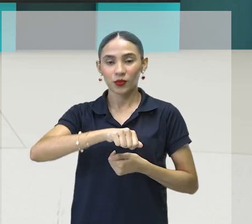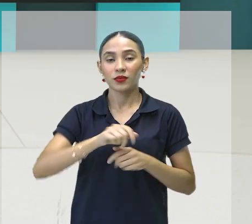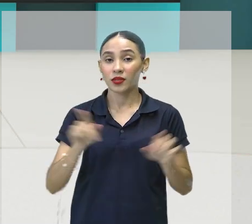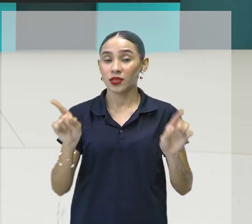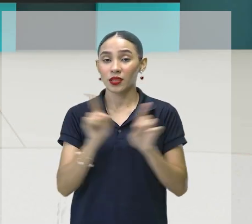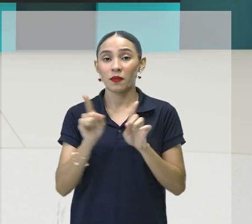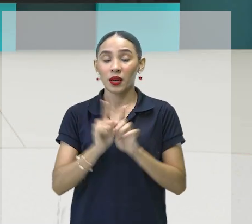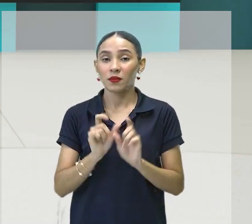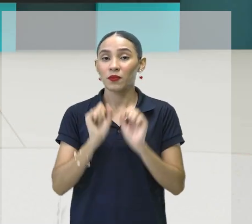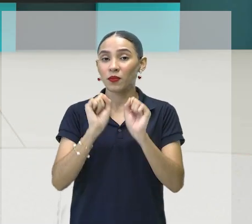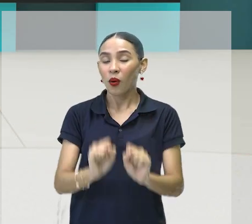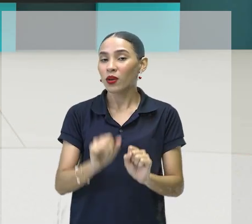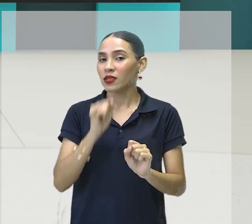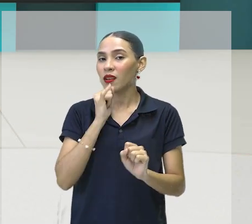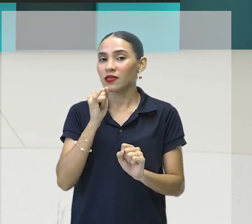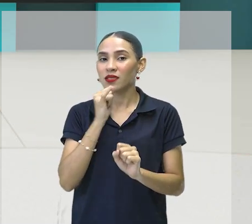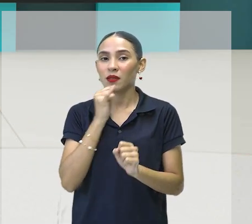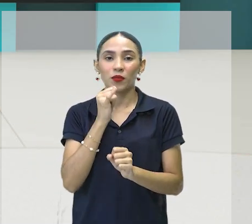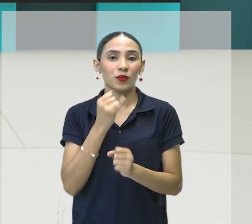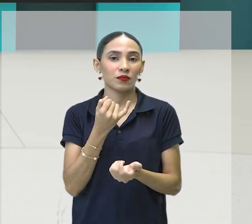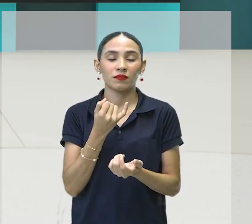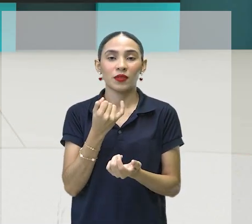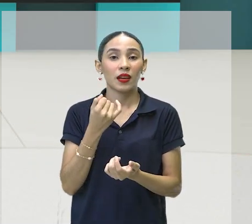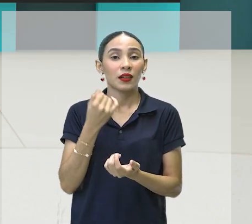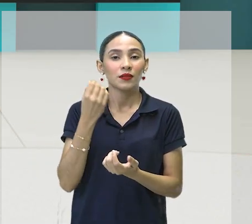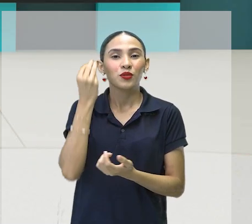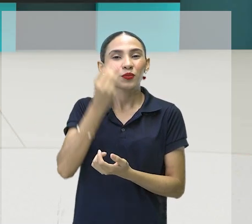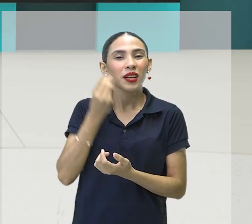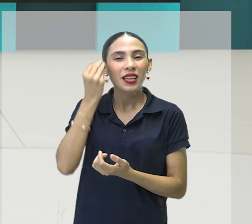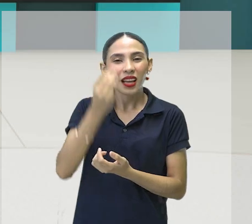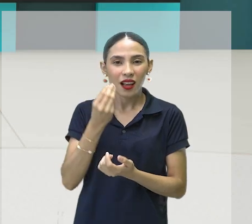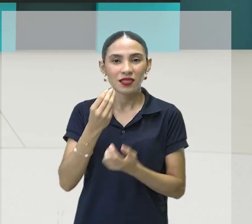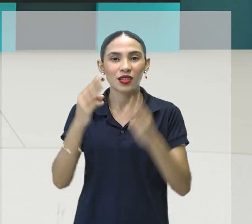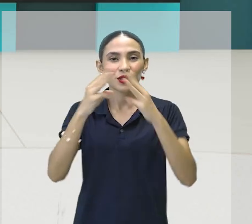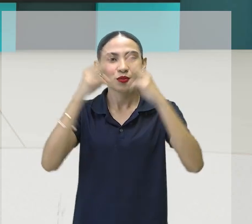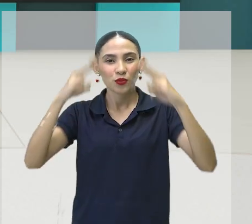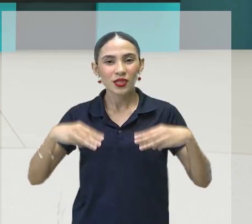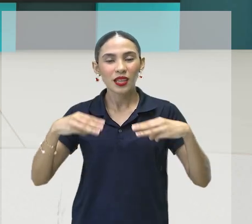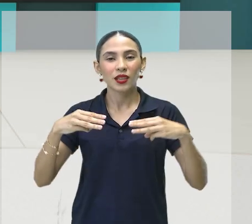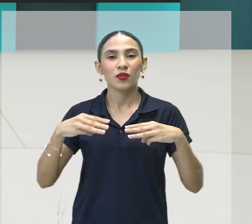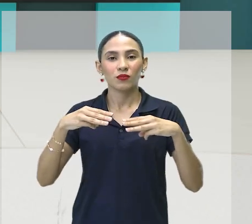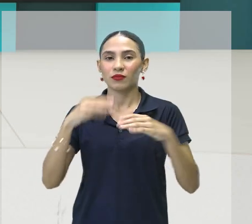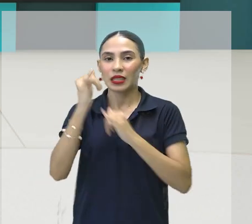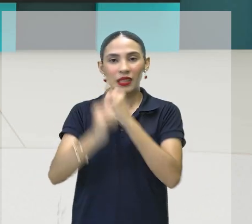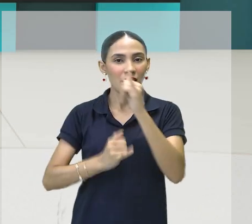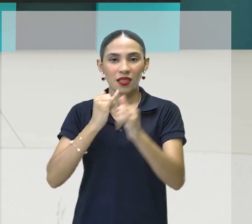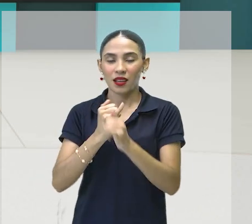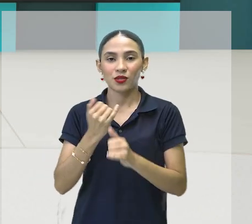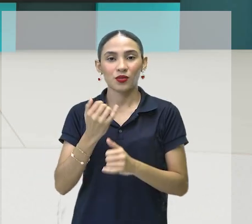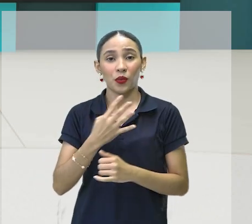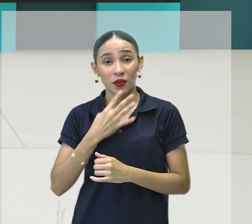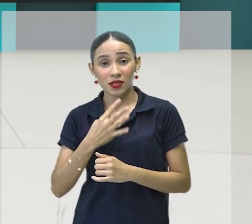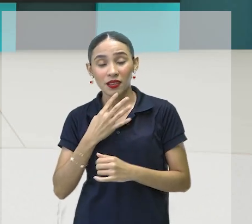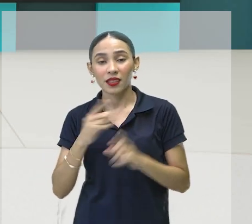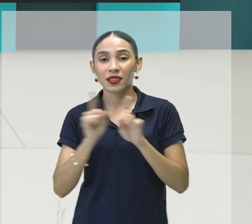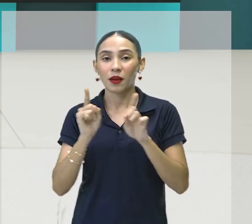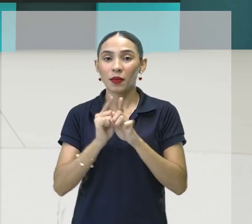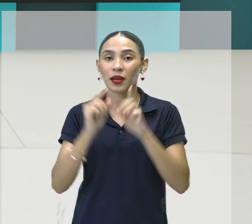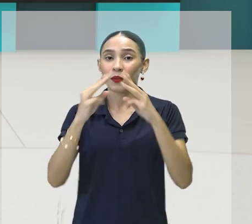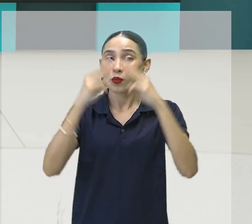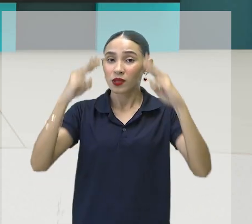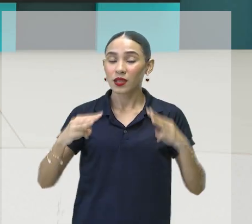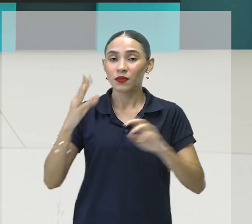Pode viajar através dos museus virtuais, conhecer galerias de artes. E nós